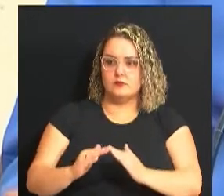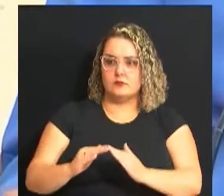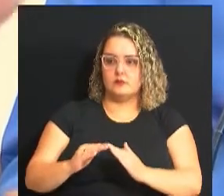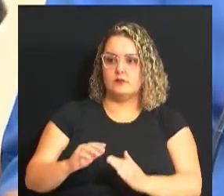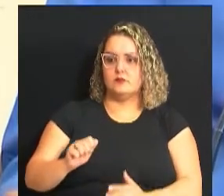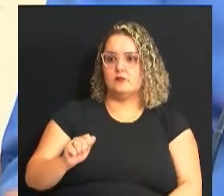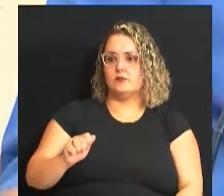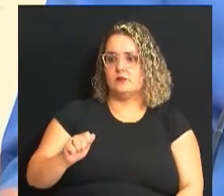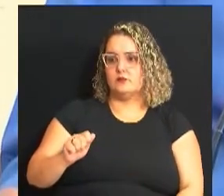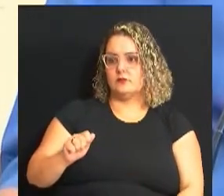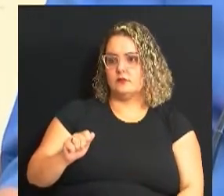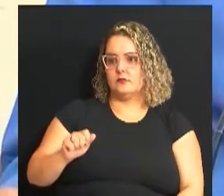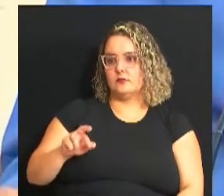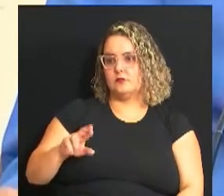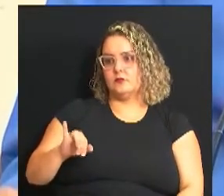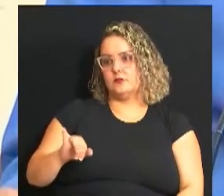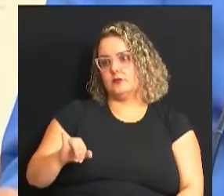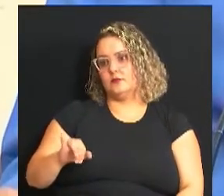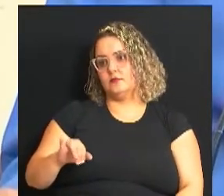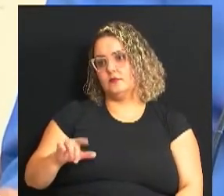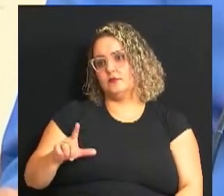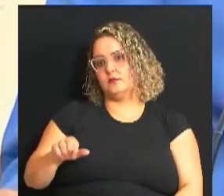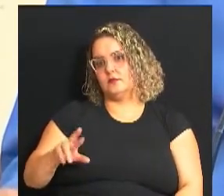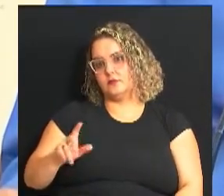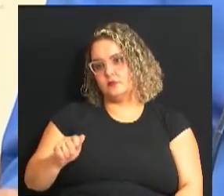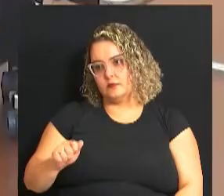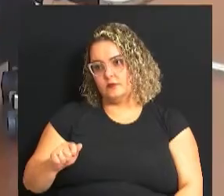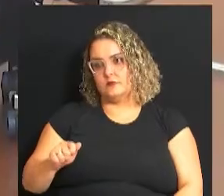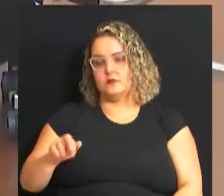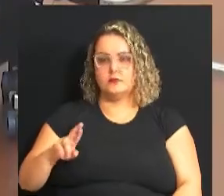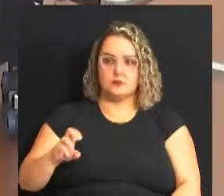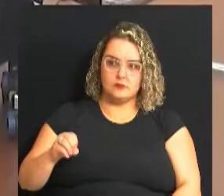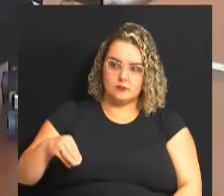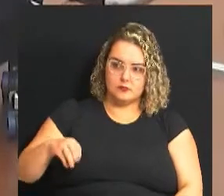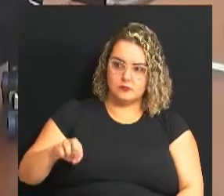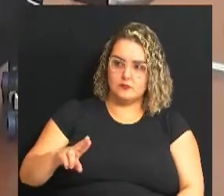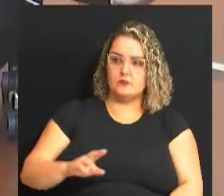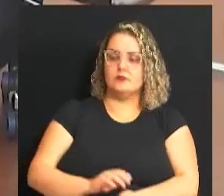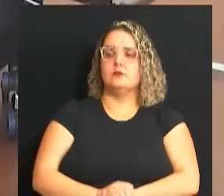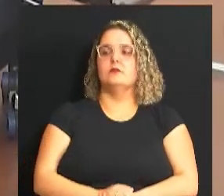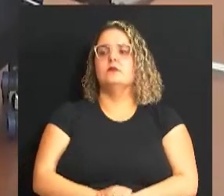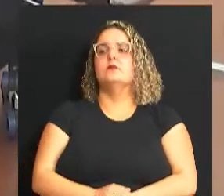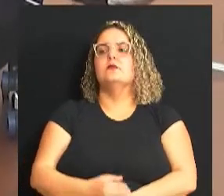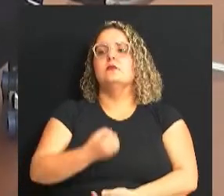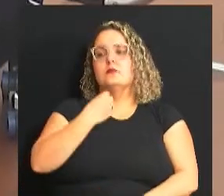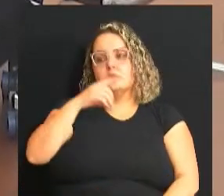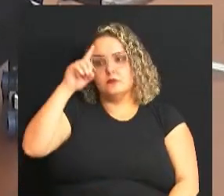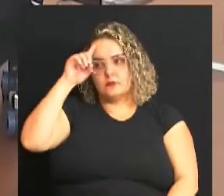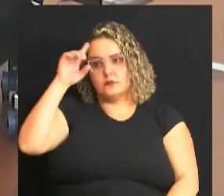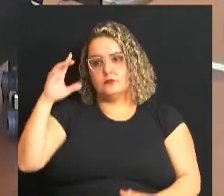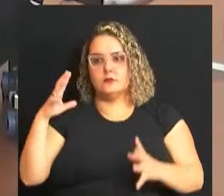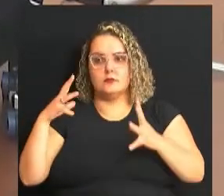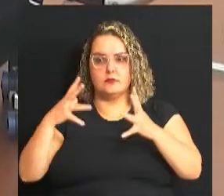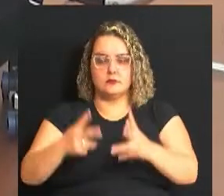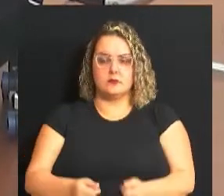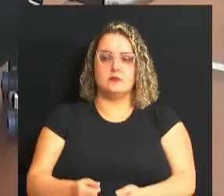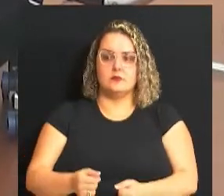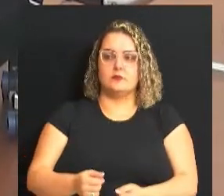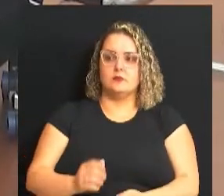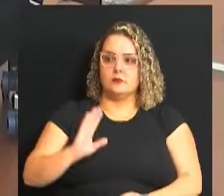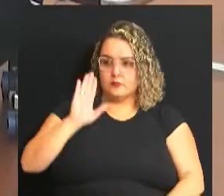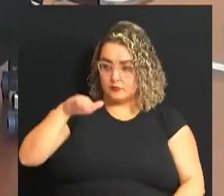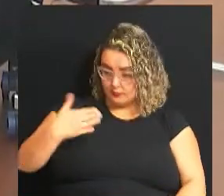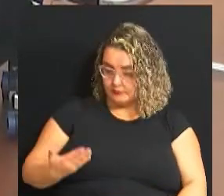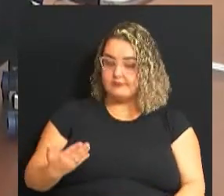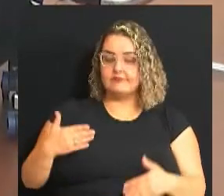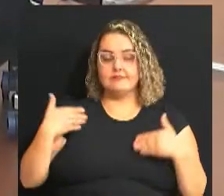Romeu, que compõe a mesa conosco. Pois não, secretário. Bom dia a todos. Uma honra e uma alegria estar